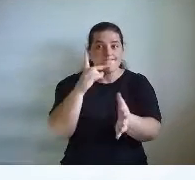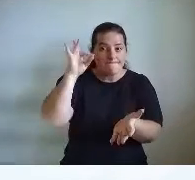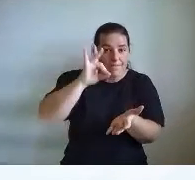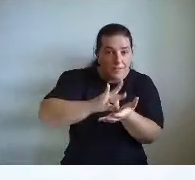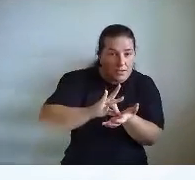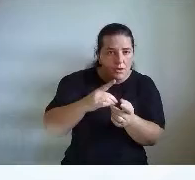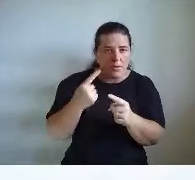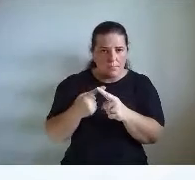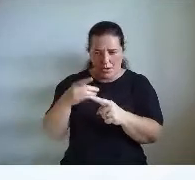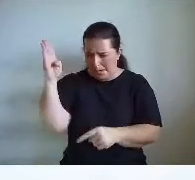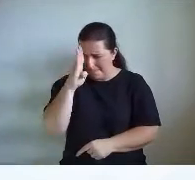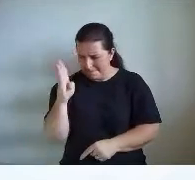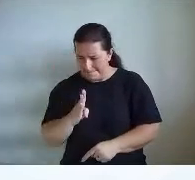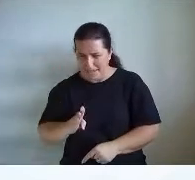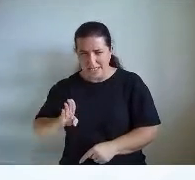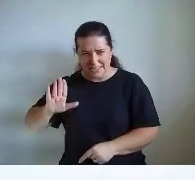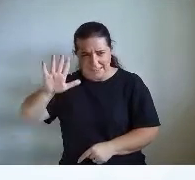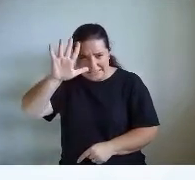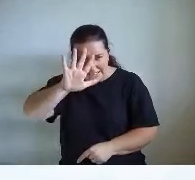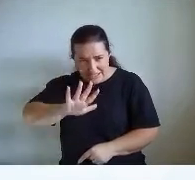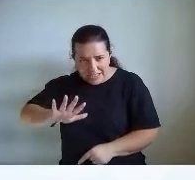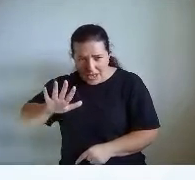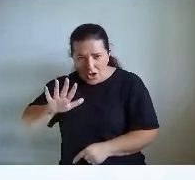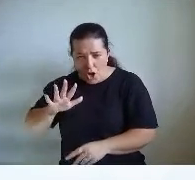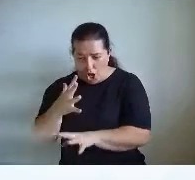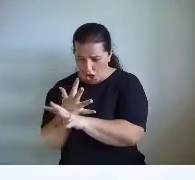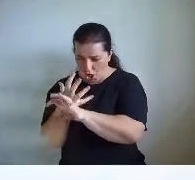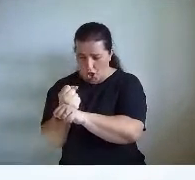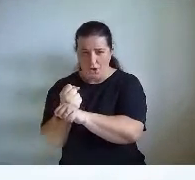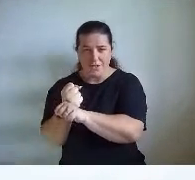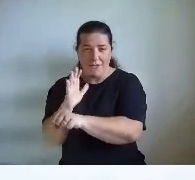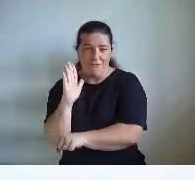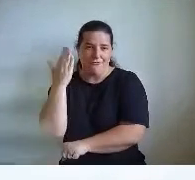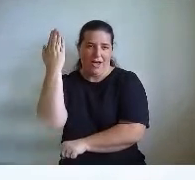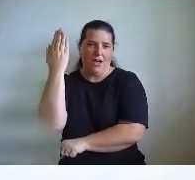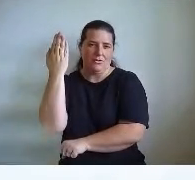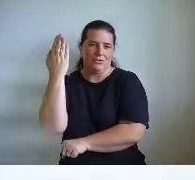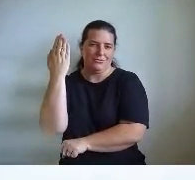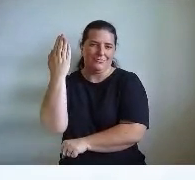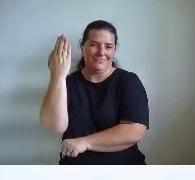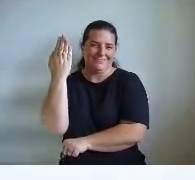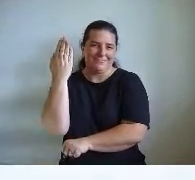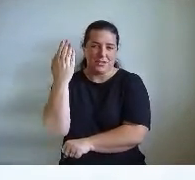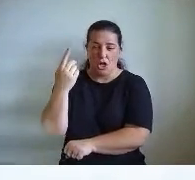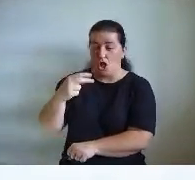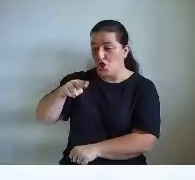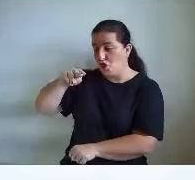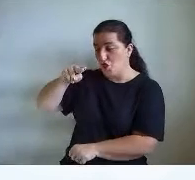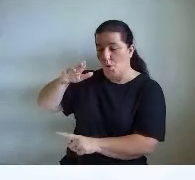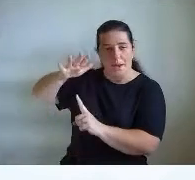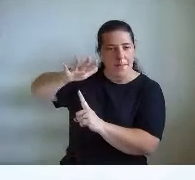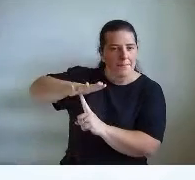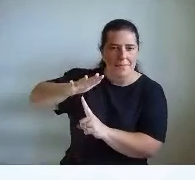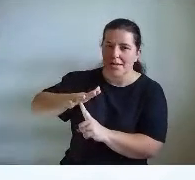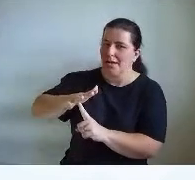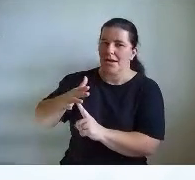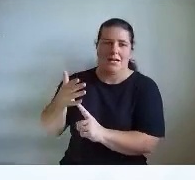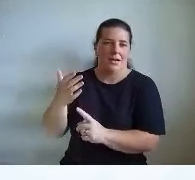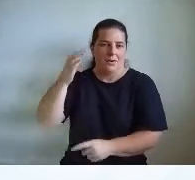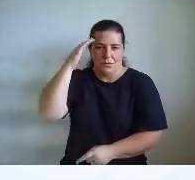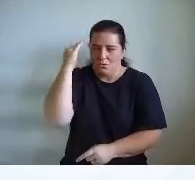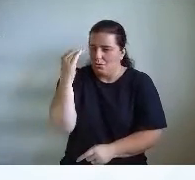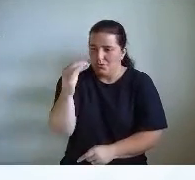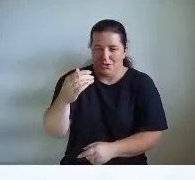fake, né? Nunca tivemos nenhum lockdown verdadeiro, muito menos no Paraná, muito menos em Curitiba, muito menos em qualquer